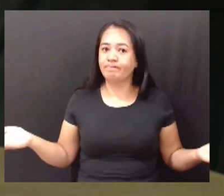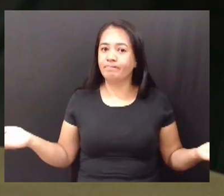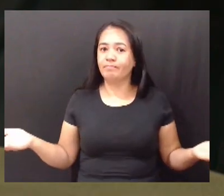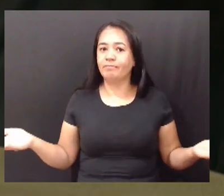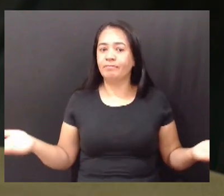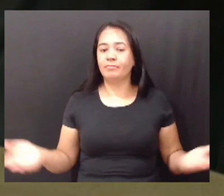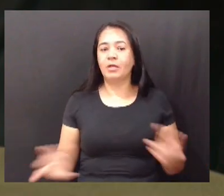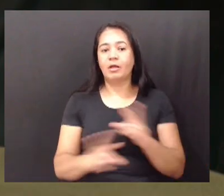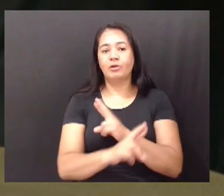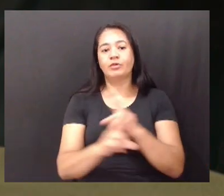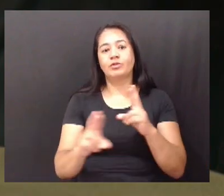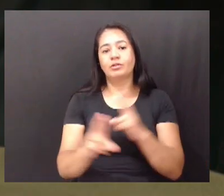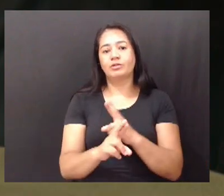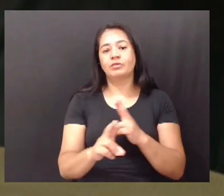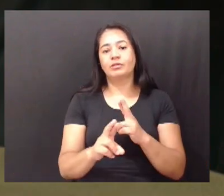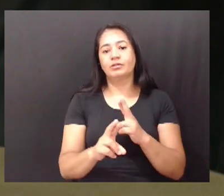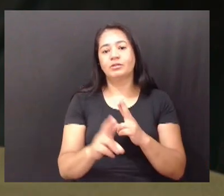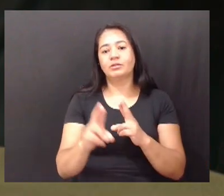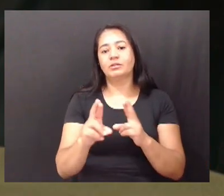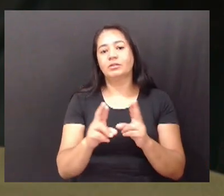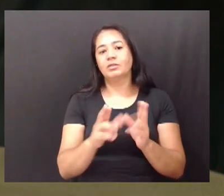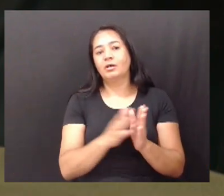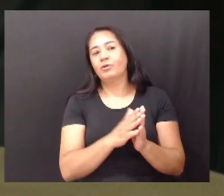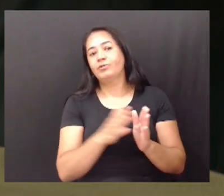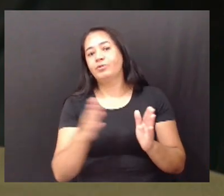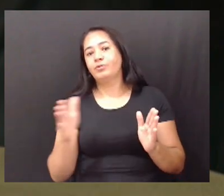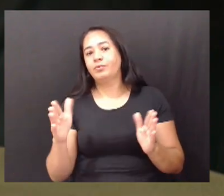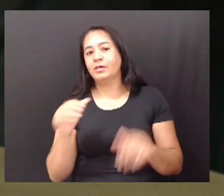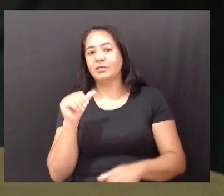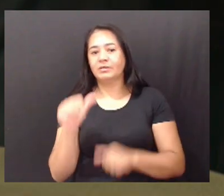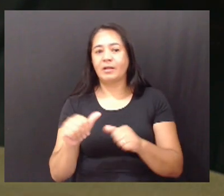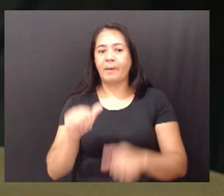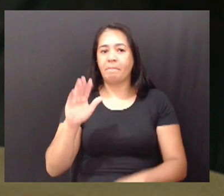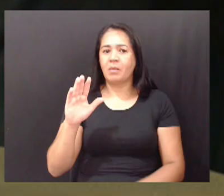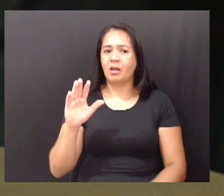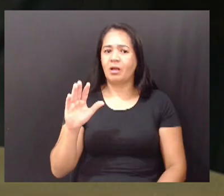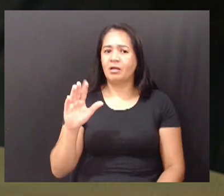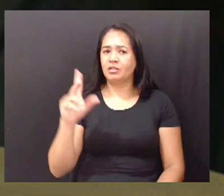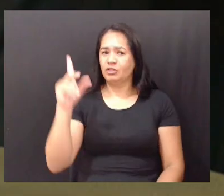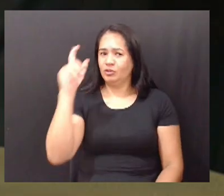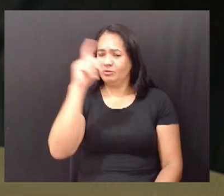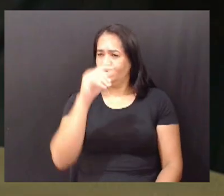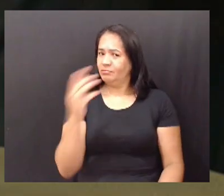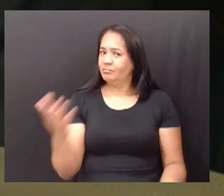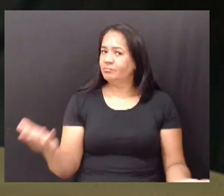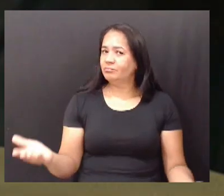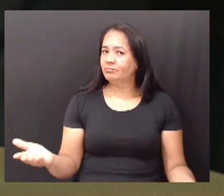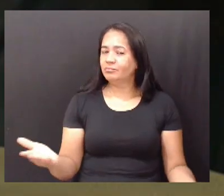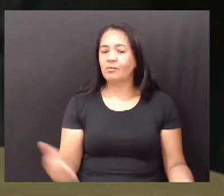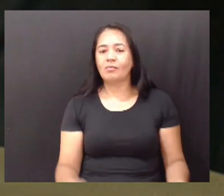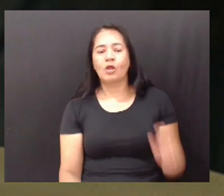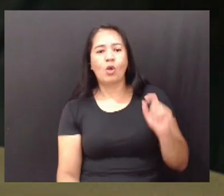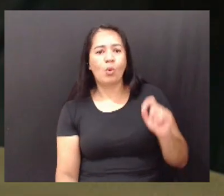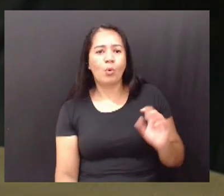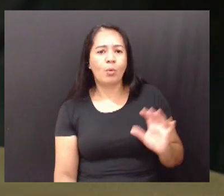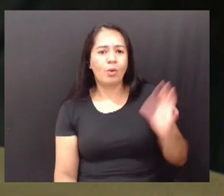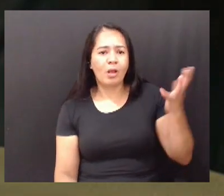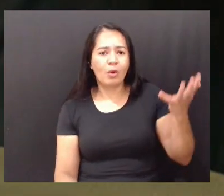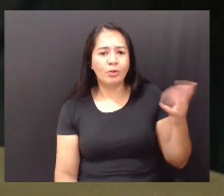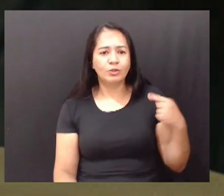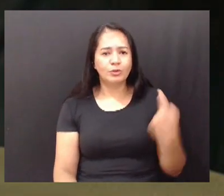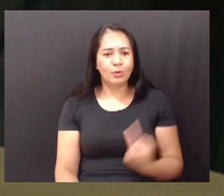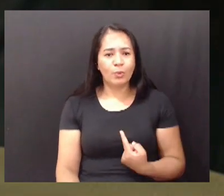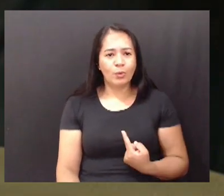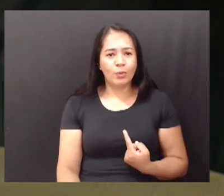relacionamentos duradouros estão se tornando mais raros? Será? E aí, o que está acontecendo com a gente, né? E